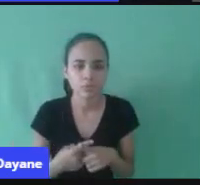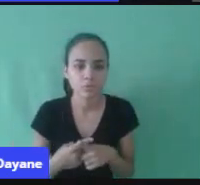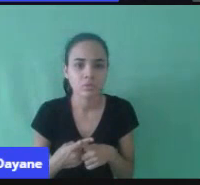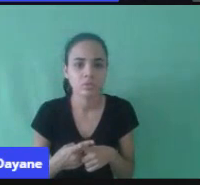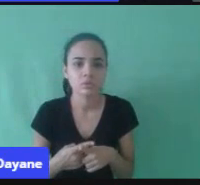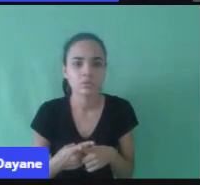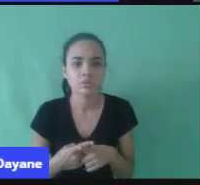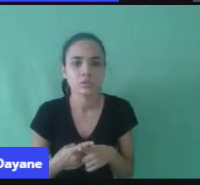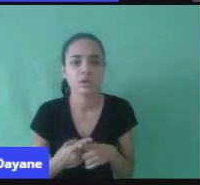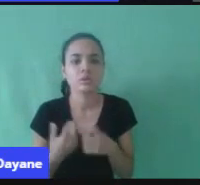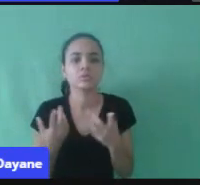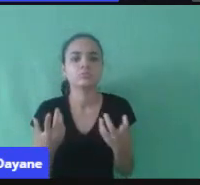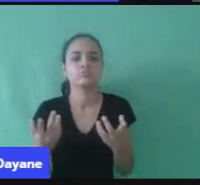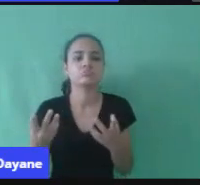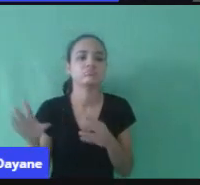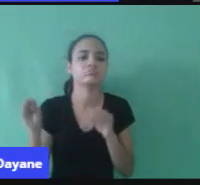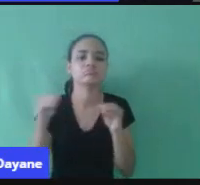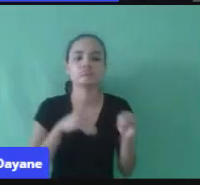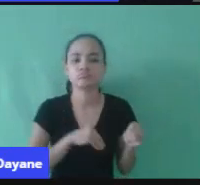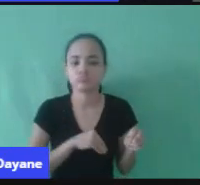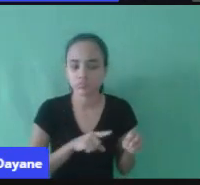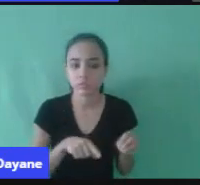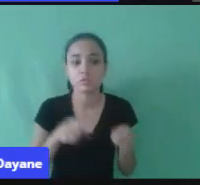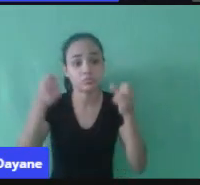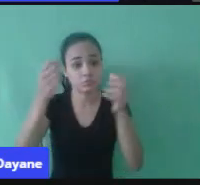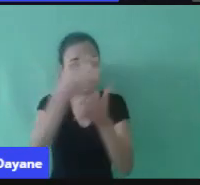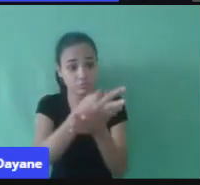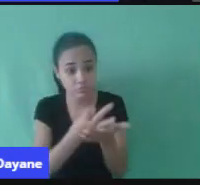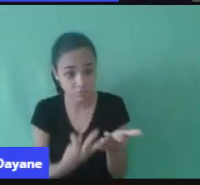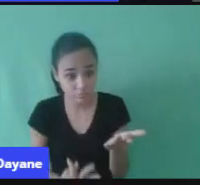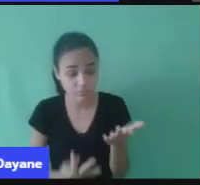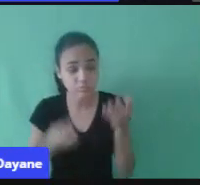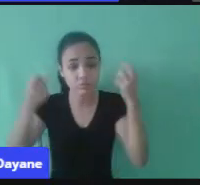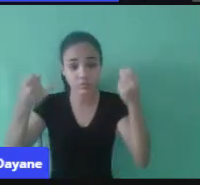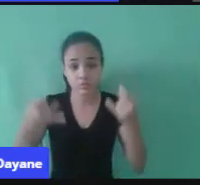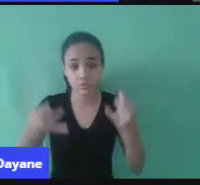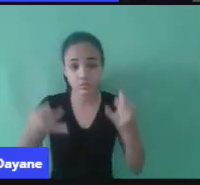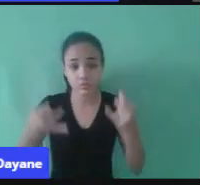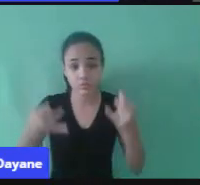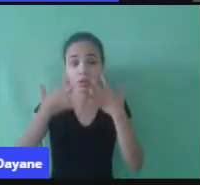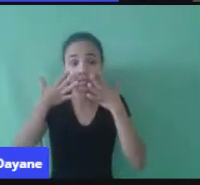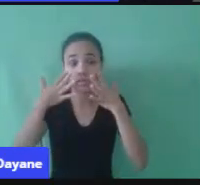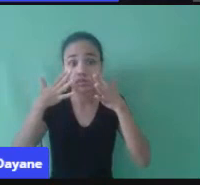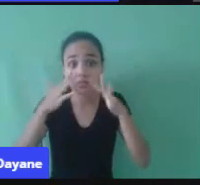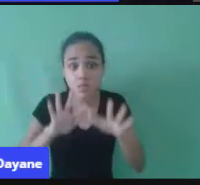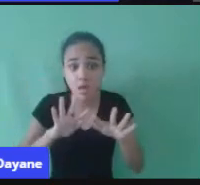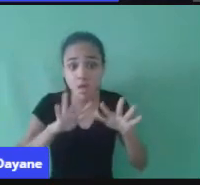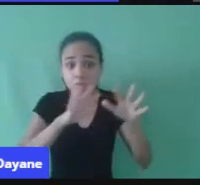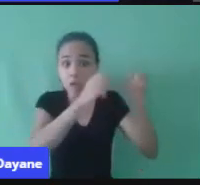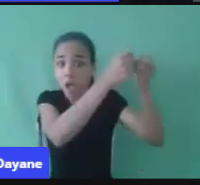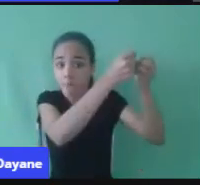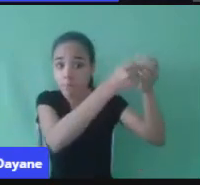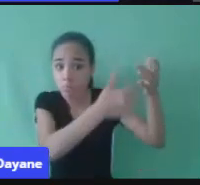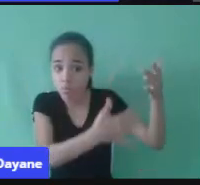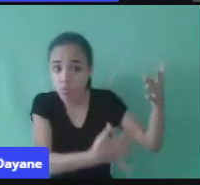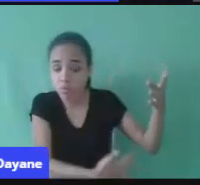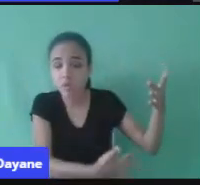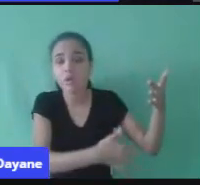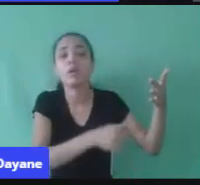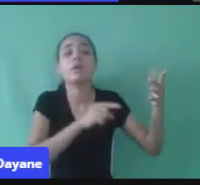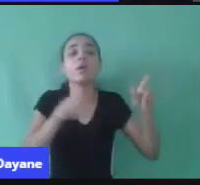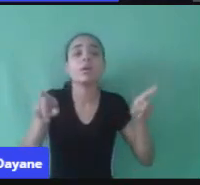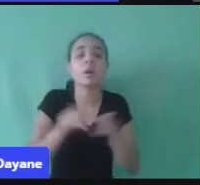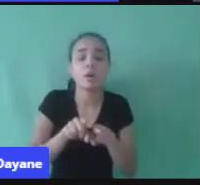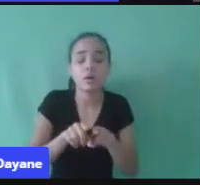vai falando das questões naturais de Campo Grande e alguns fatos, né, históricos,